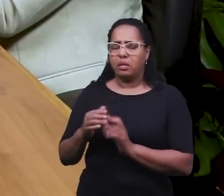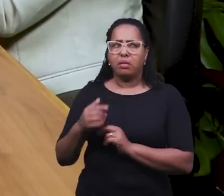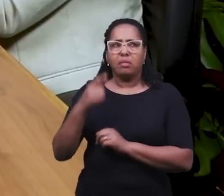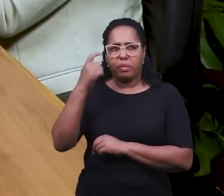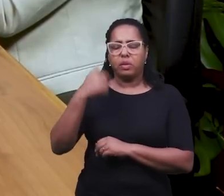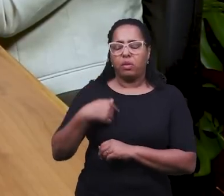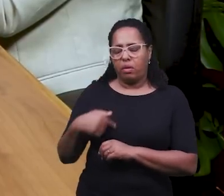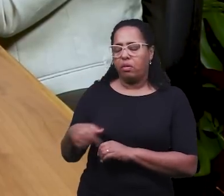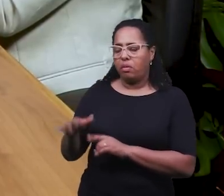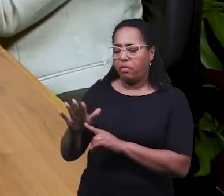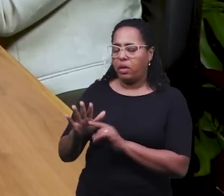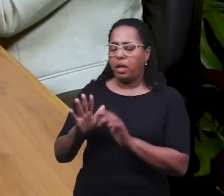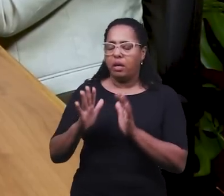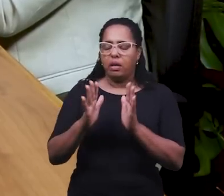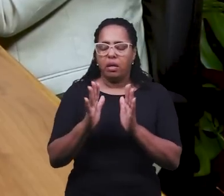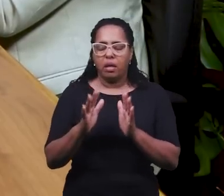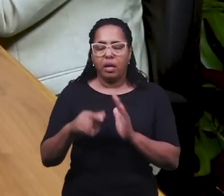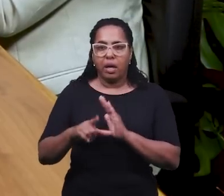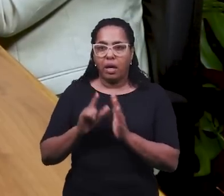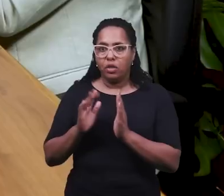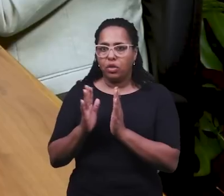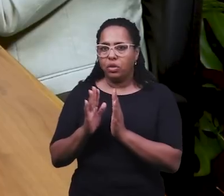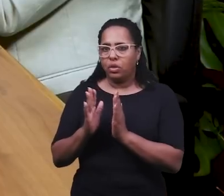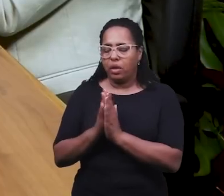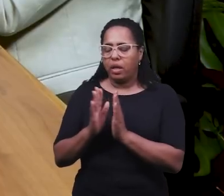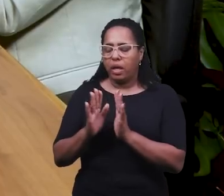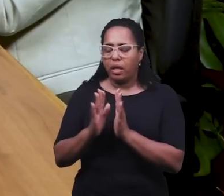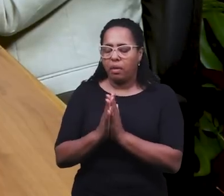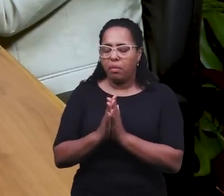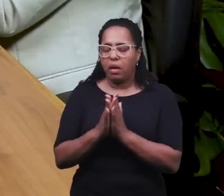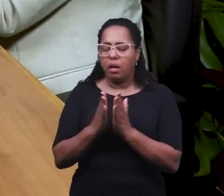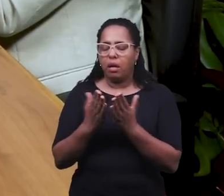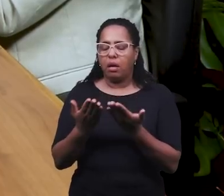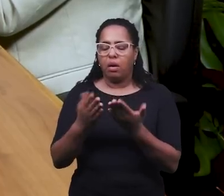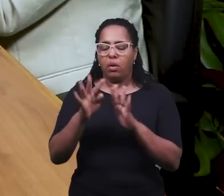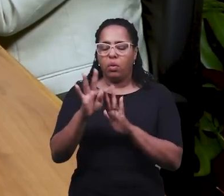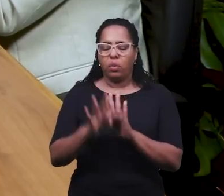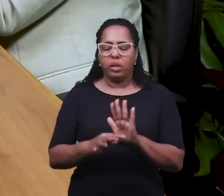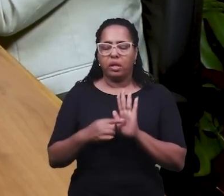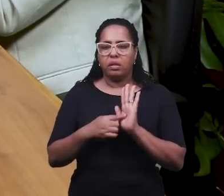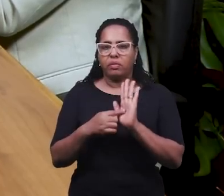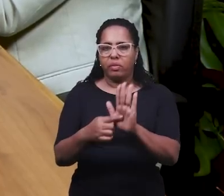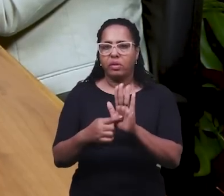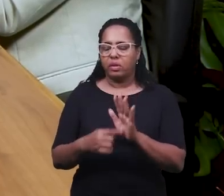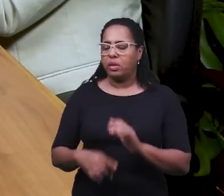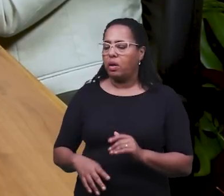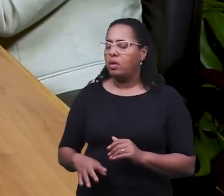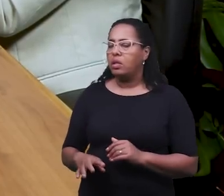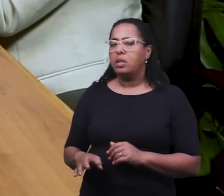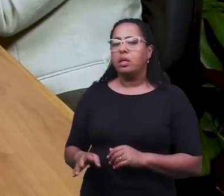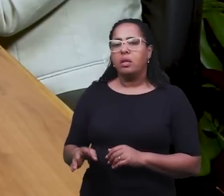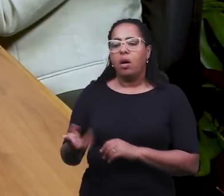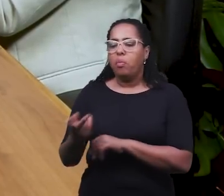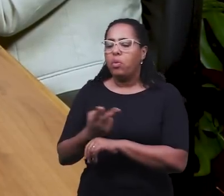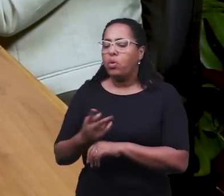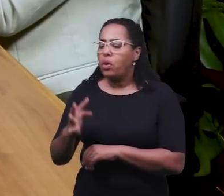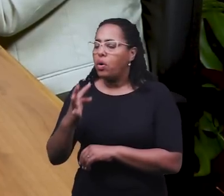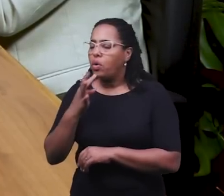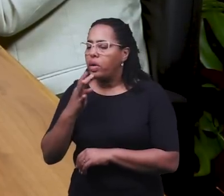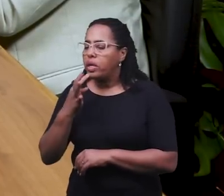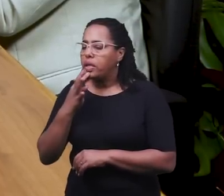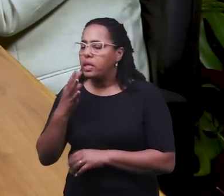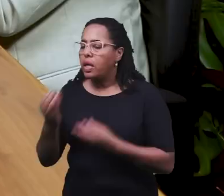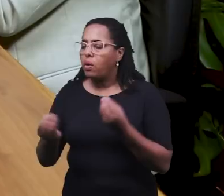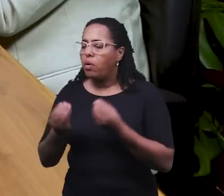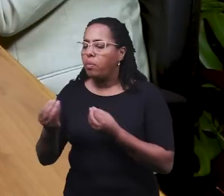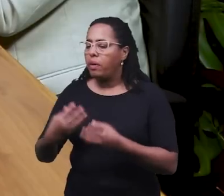oração, ele disse: não, vou orar por você. E ele abriu a palavra antes de orar por ela. E o texto que ele tirou diz assim: procura conhecer o